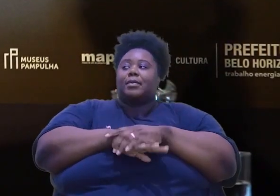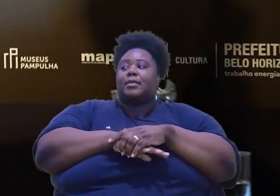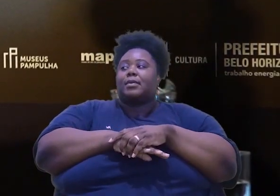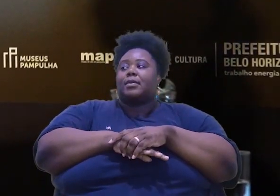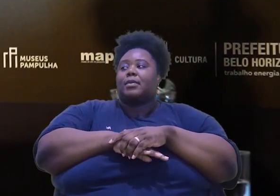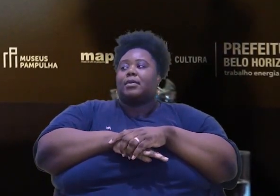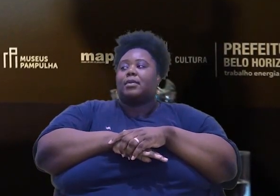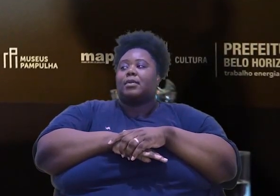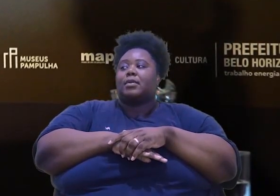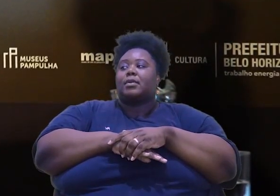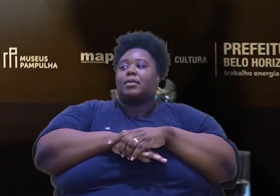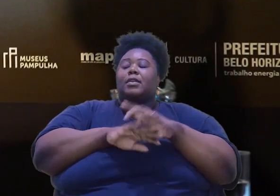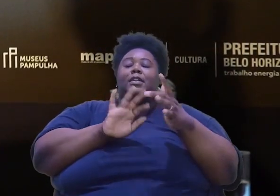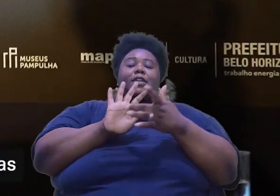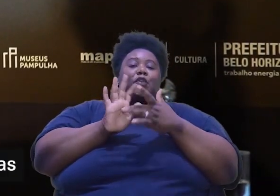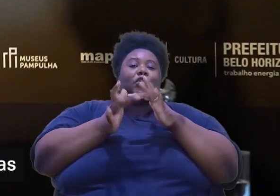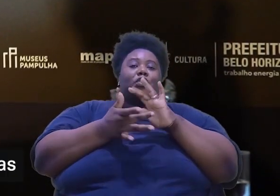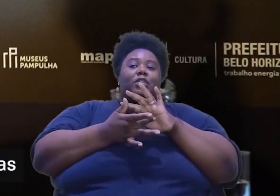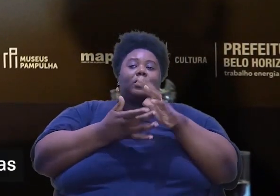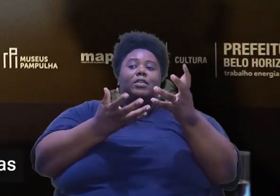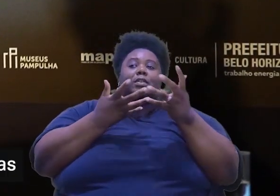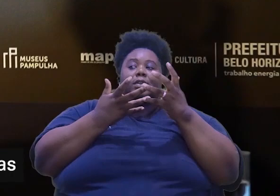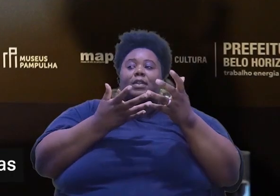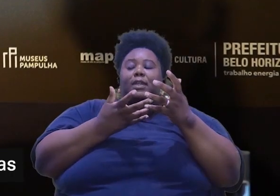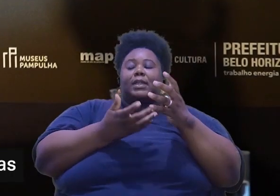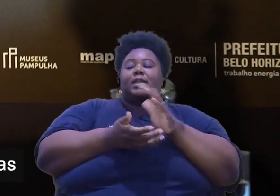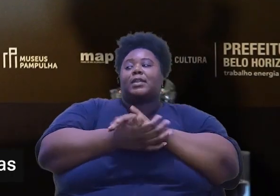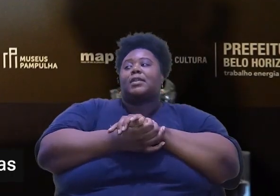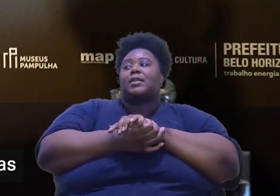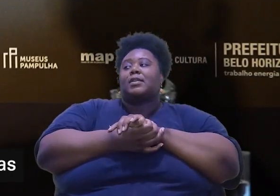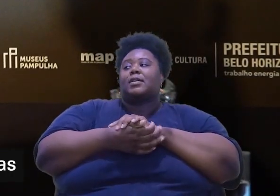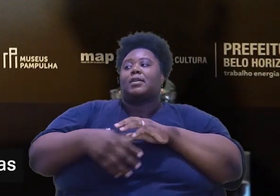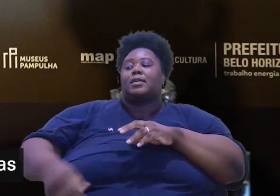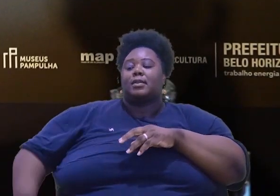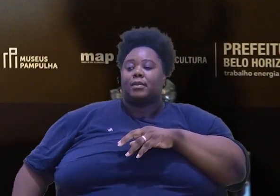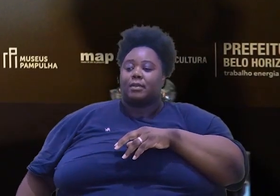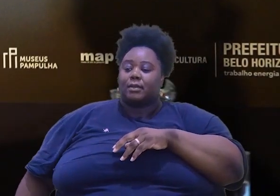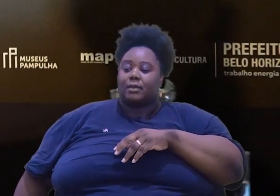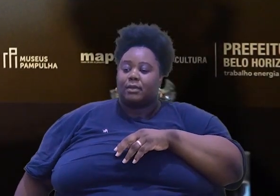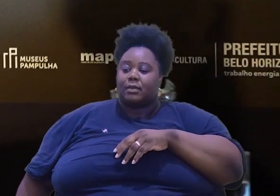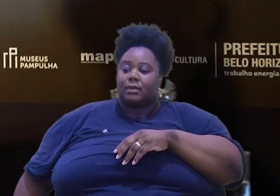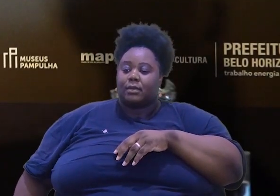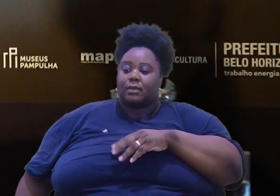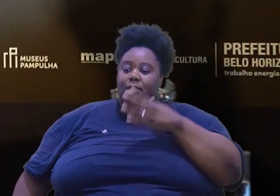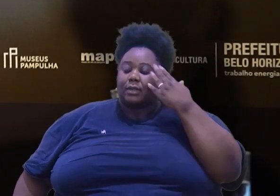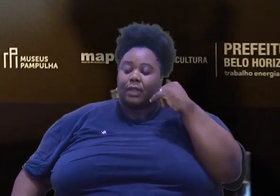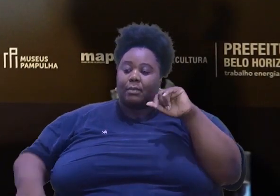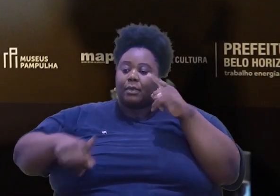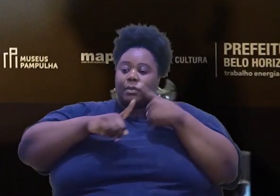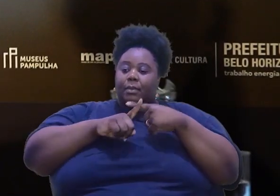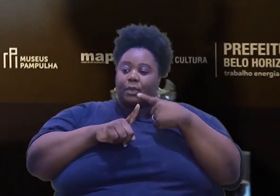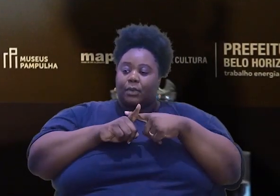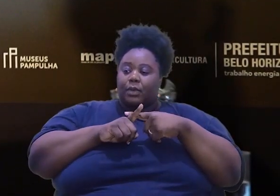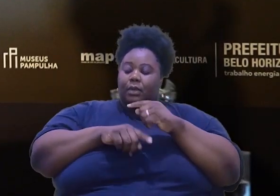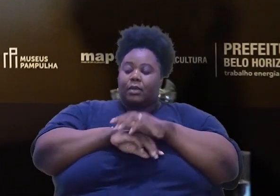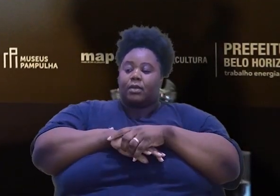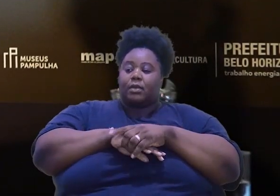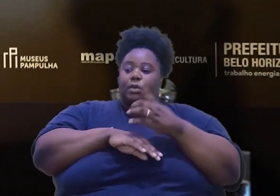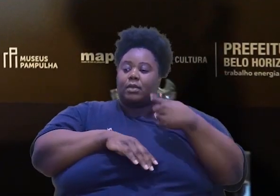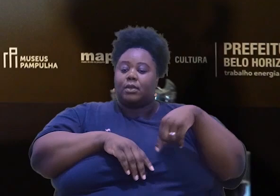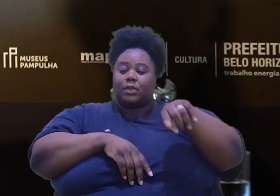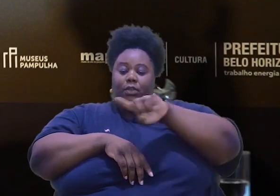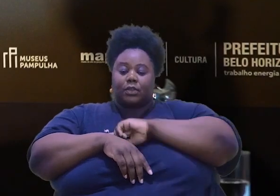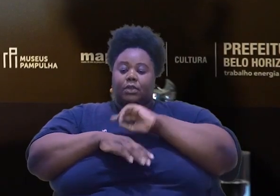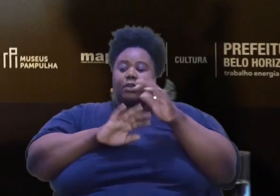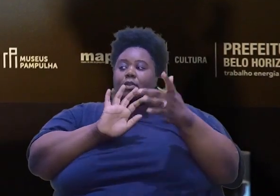Jesus, Herê. Quem conhece as religiões afro-brasileiras sabe por quê. Nosso